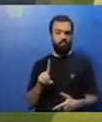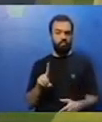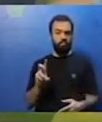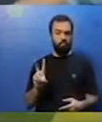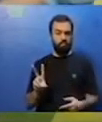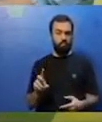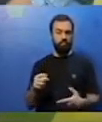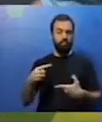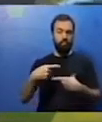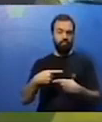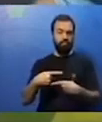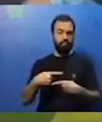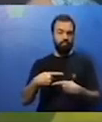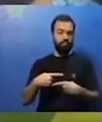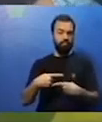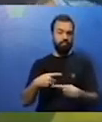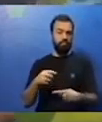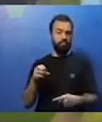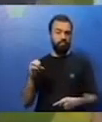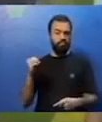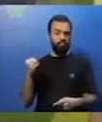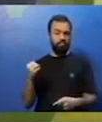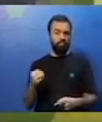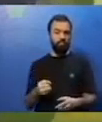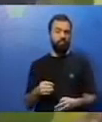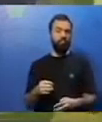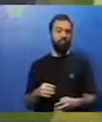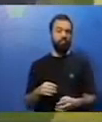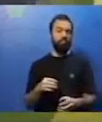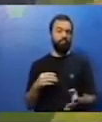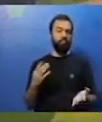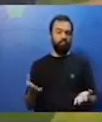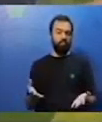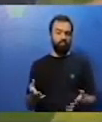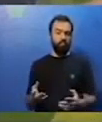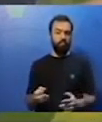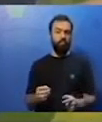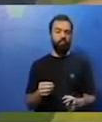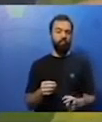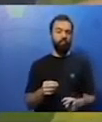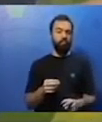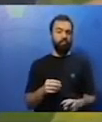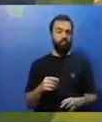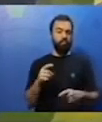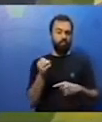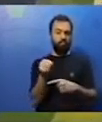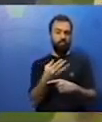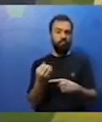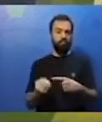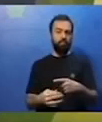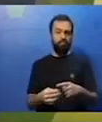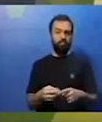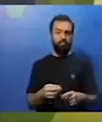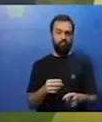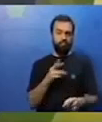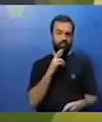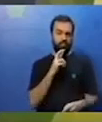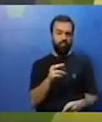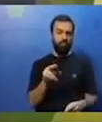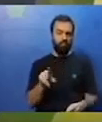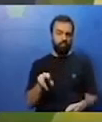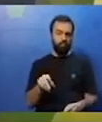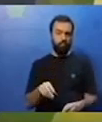Portanto, a minha fração equivalente será 8